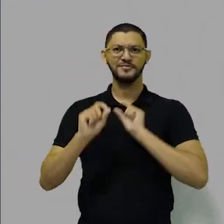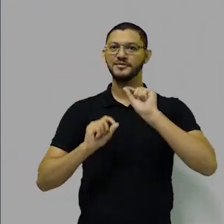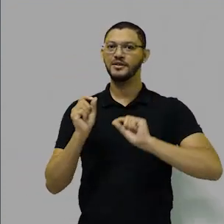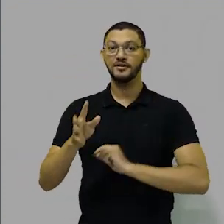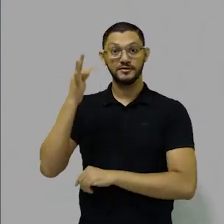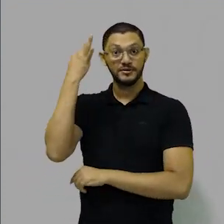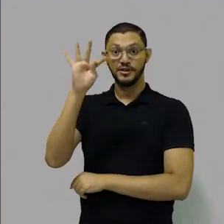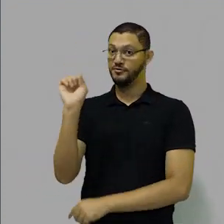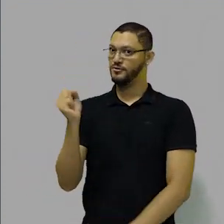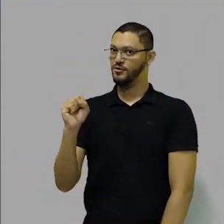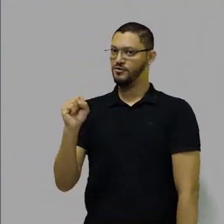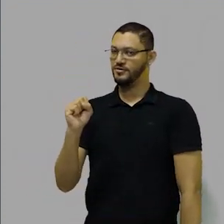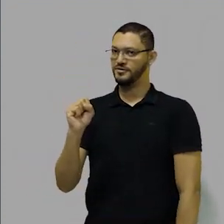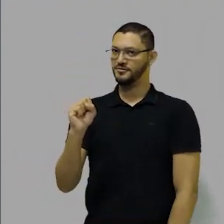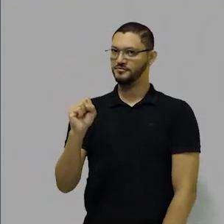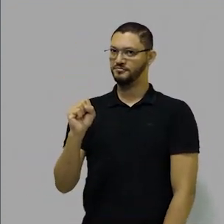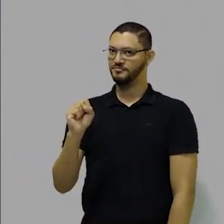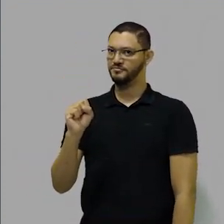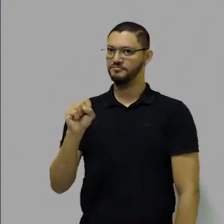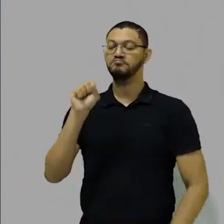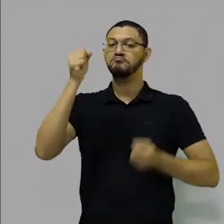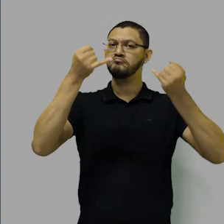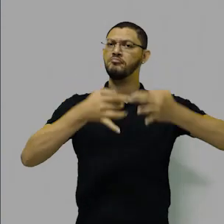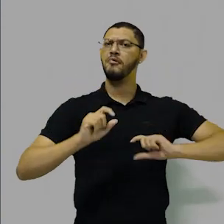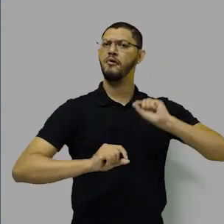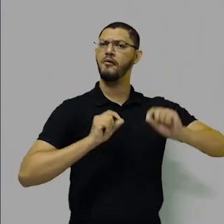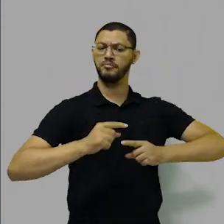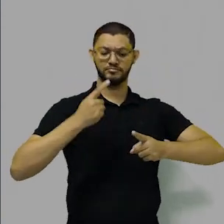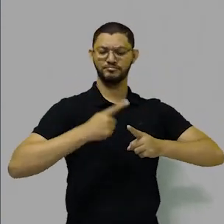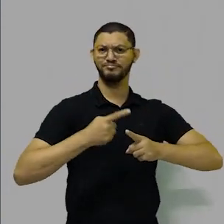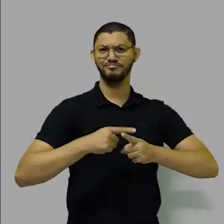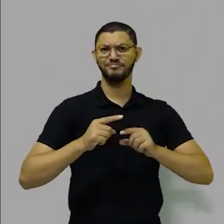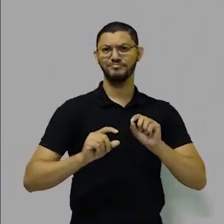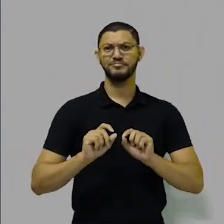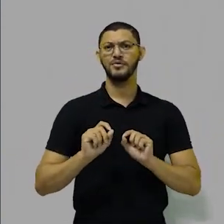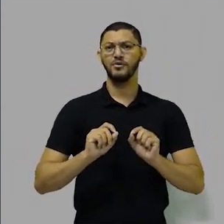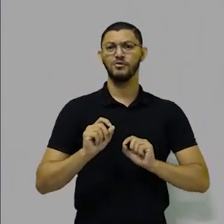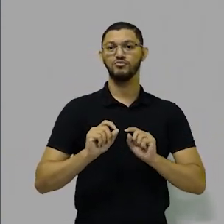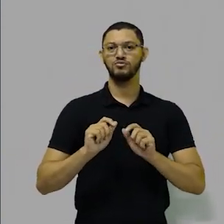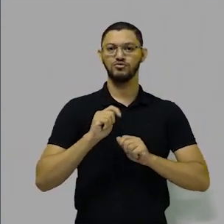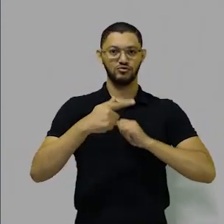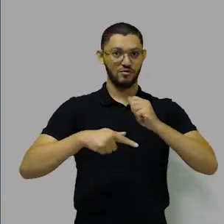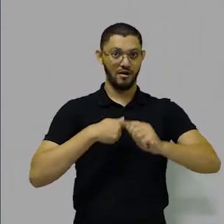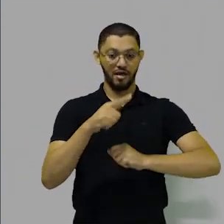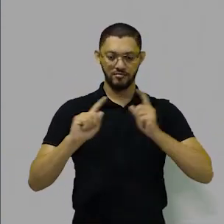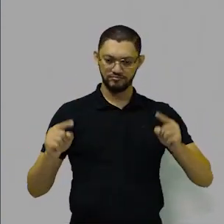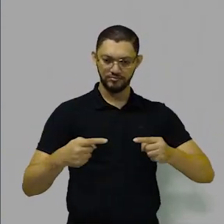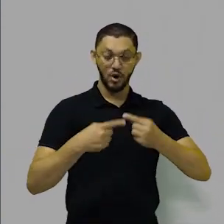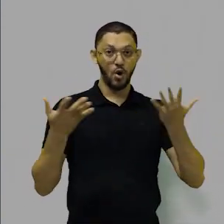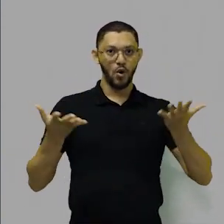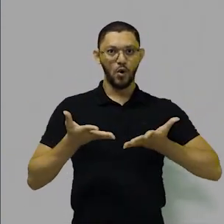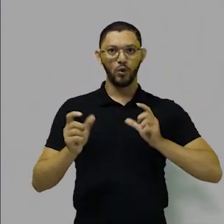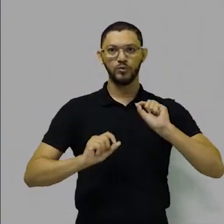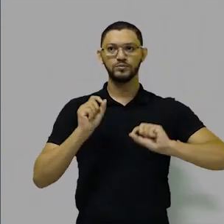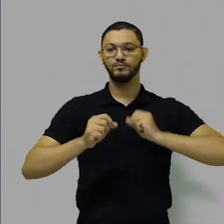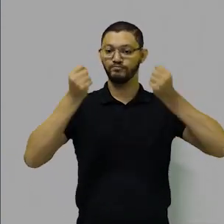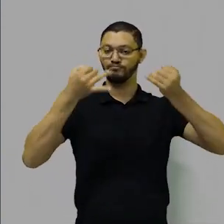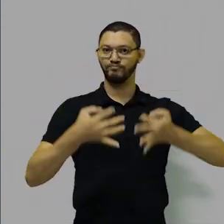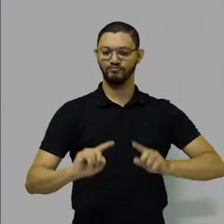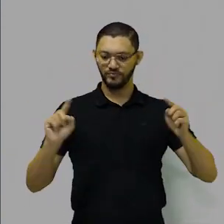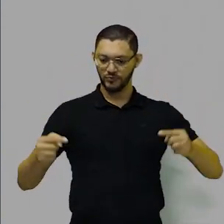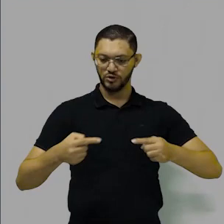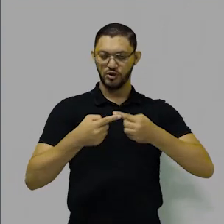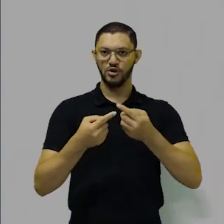a teoria do octeto, que explica o porquê que os átomos se ligam, e hoje nós vamos abordar as